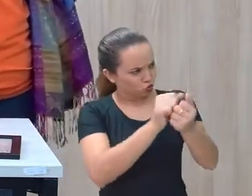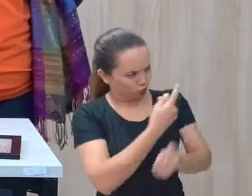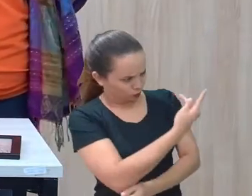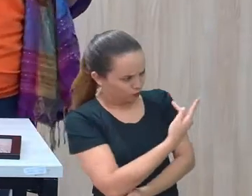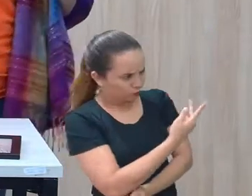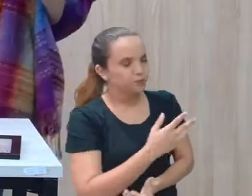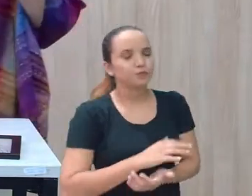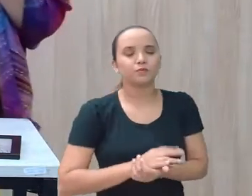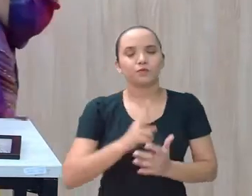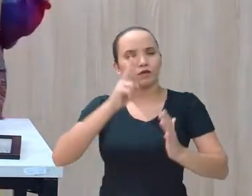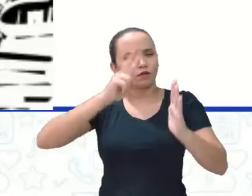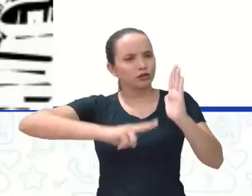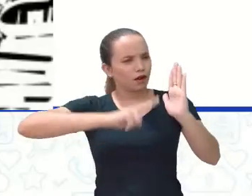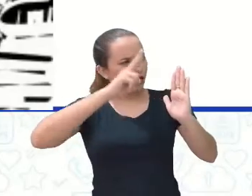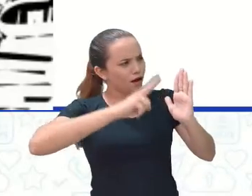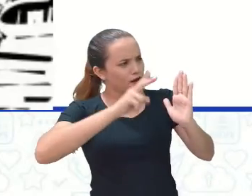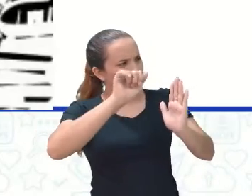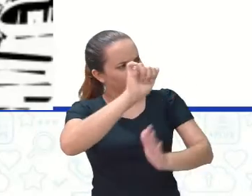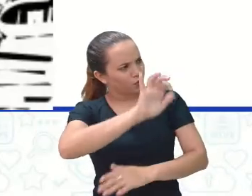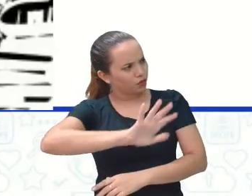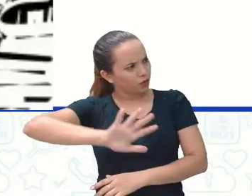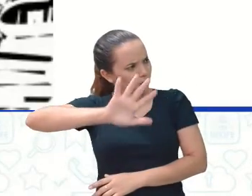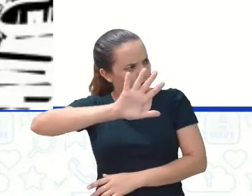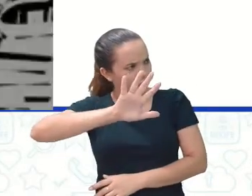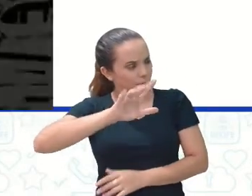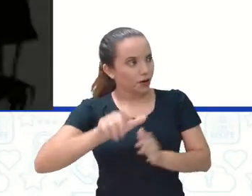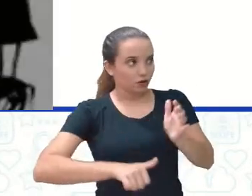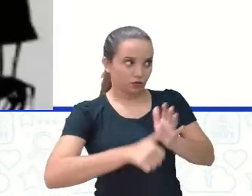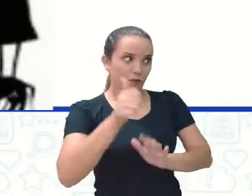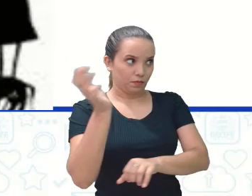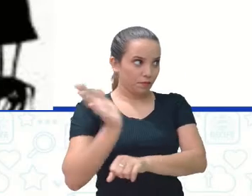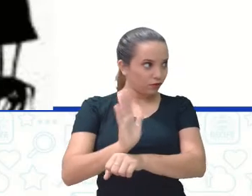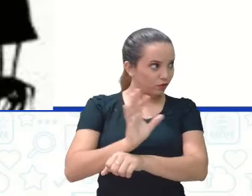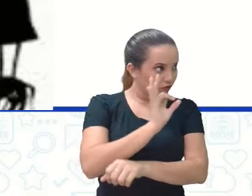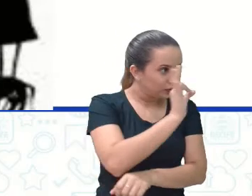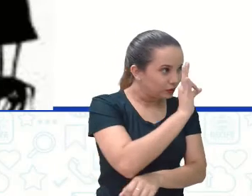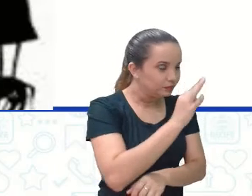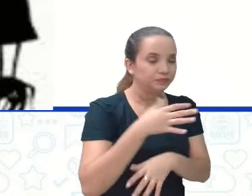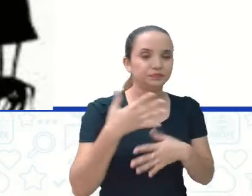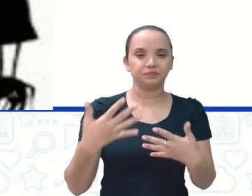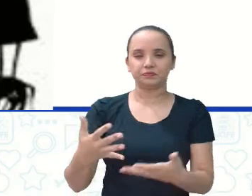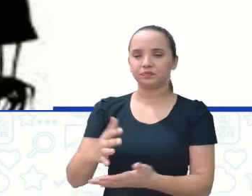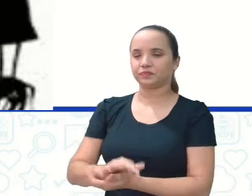duas, né? Deste vídeo primeiro que a gente viu.